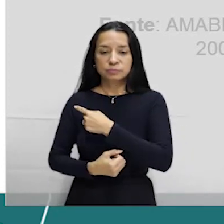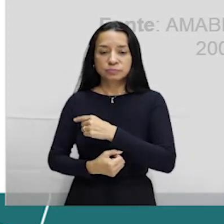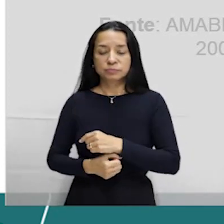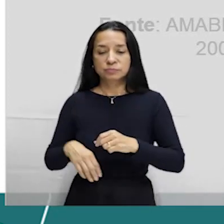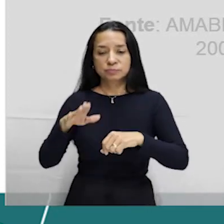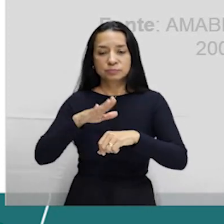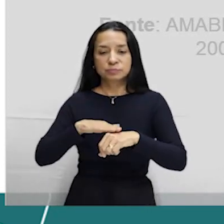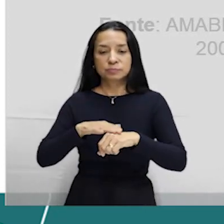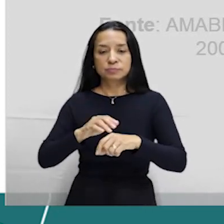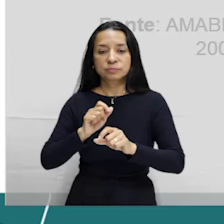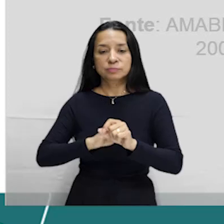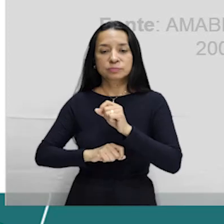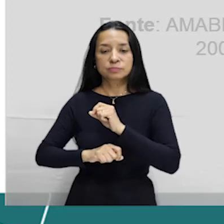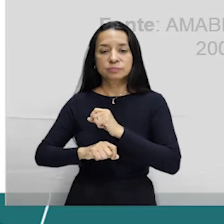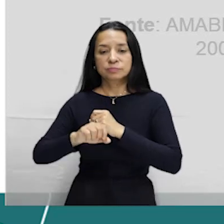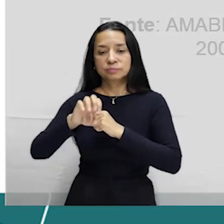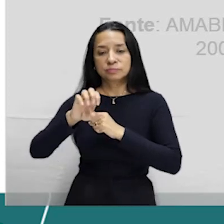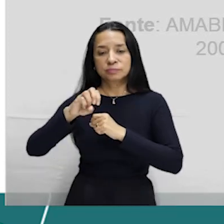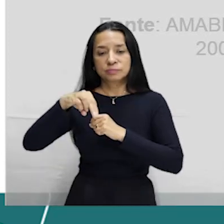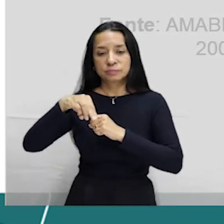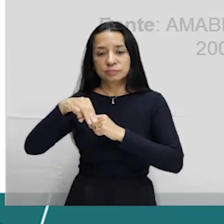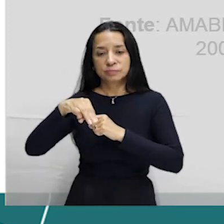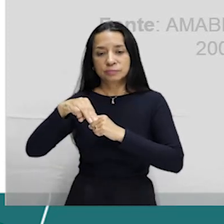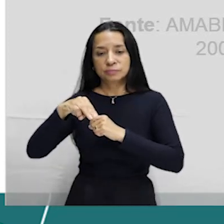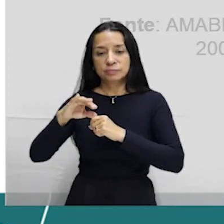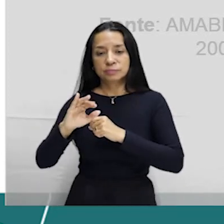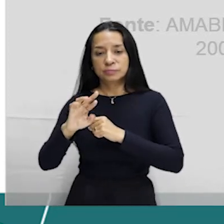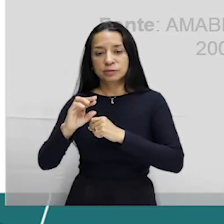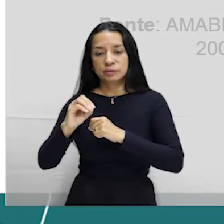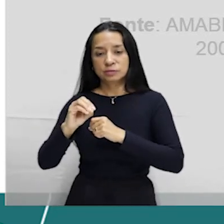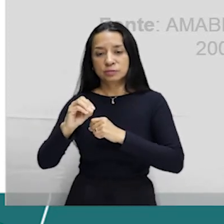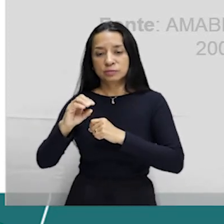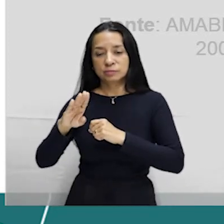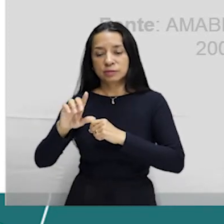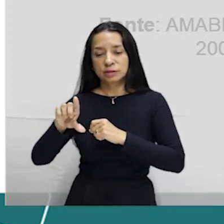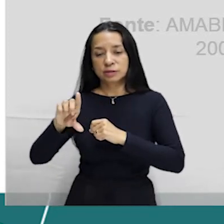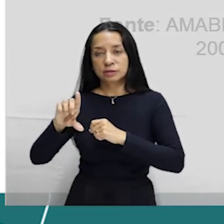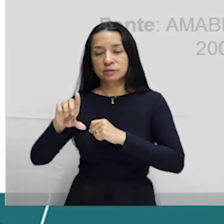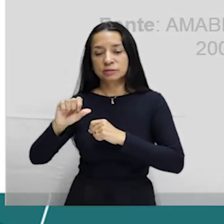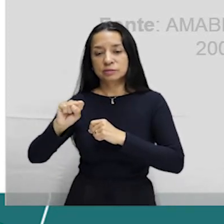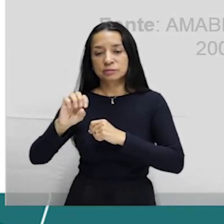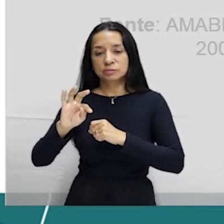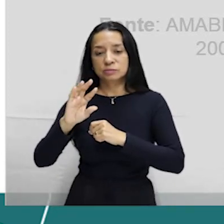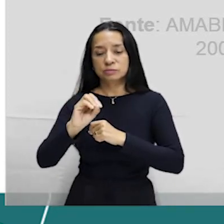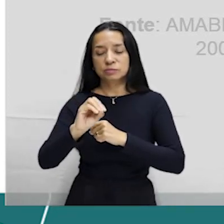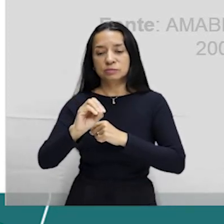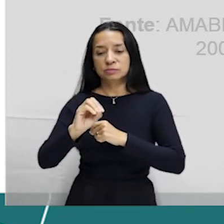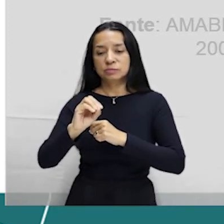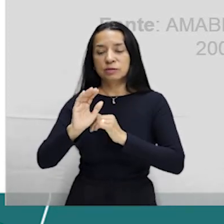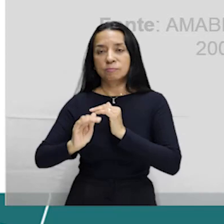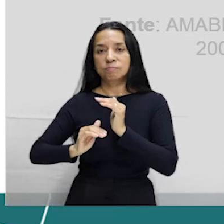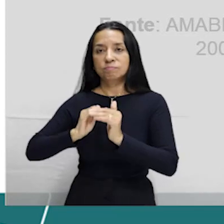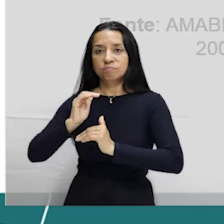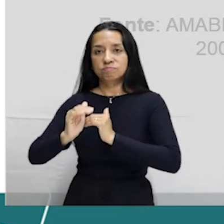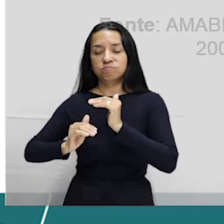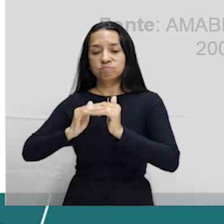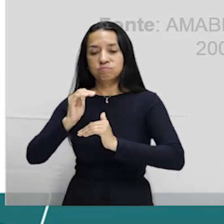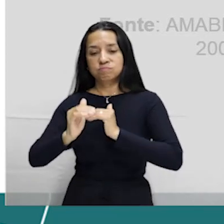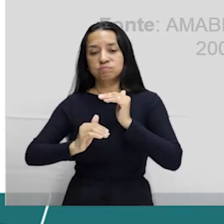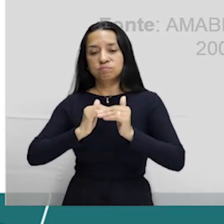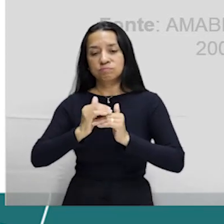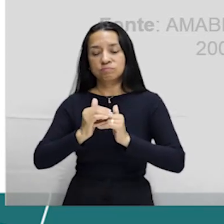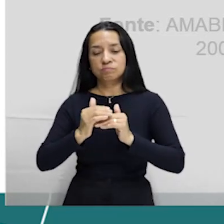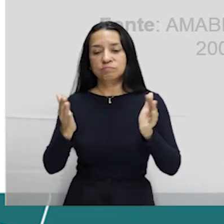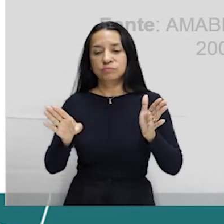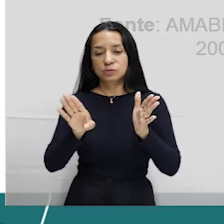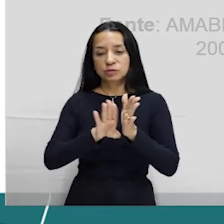que nós chamamos de embrioblasto, tá? Então, ela vai passar por um estágio mais avançado e